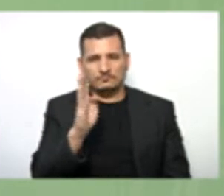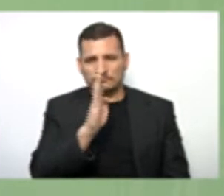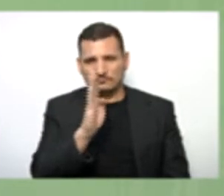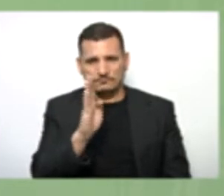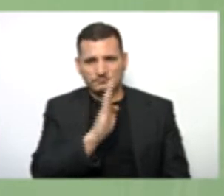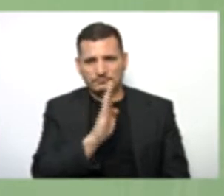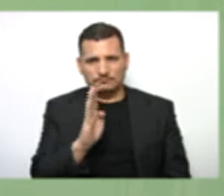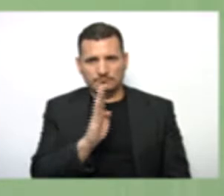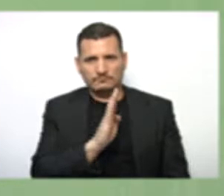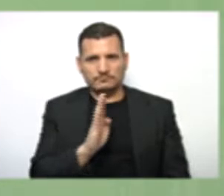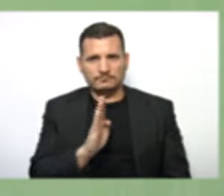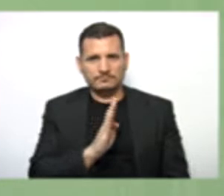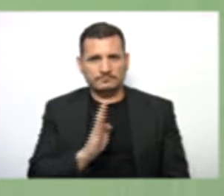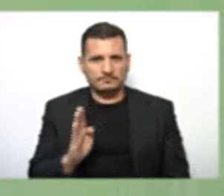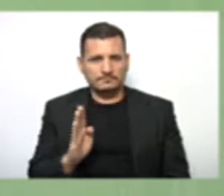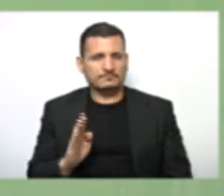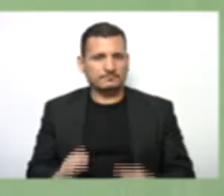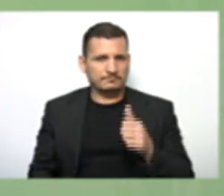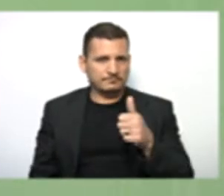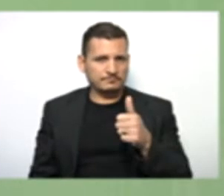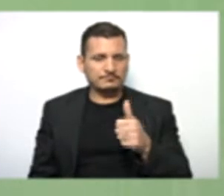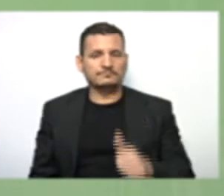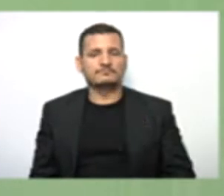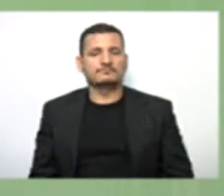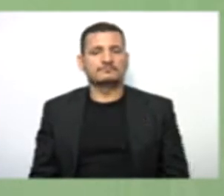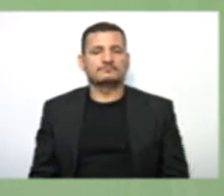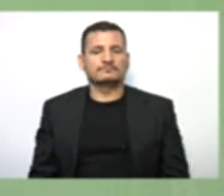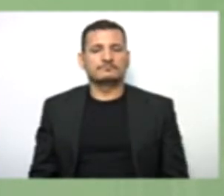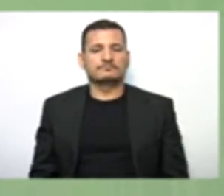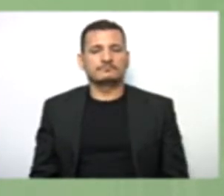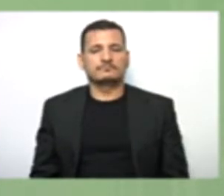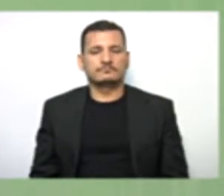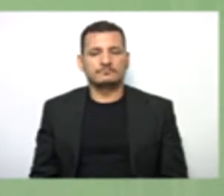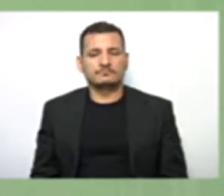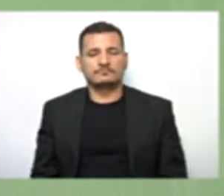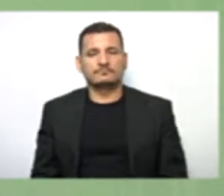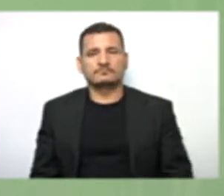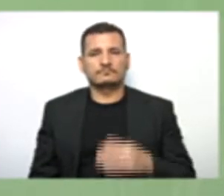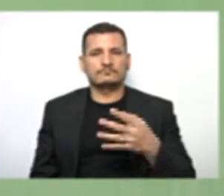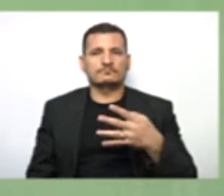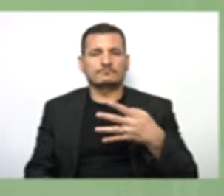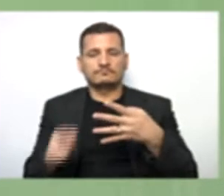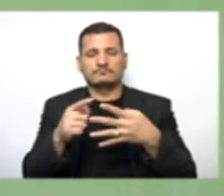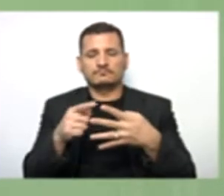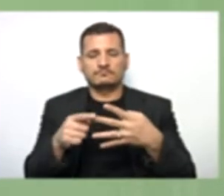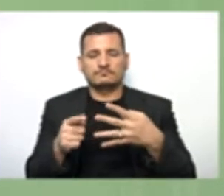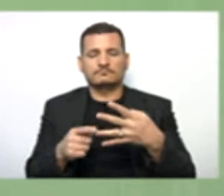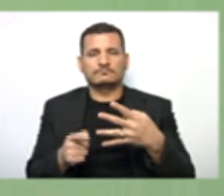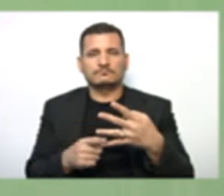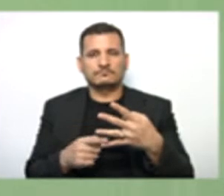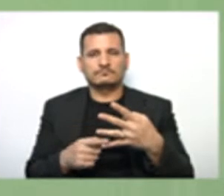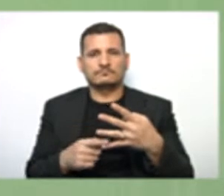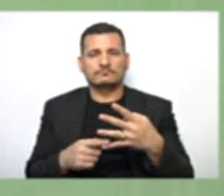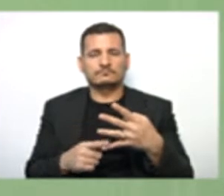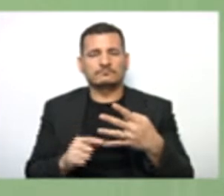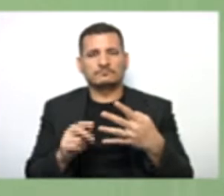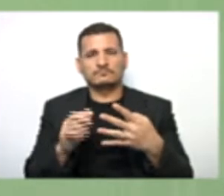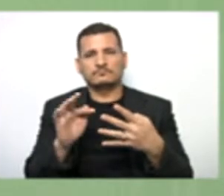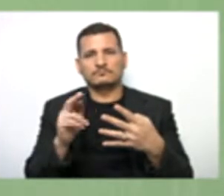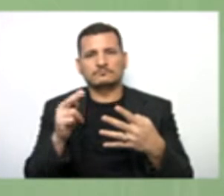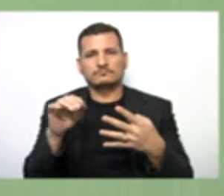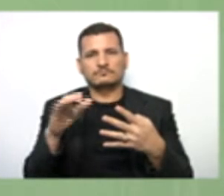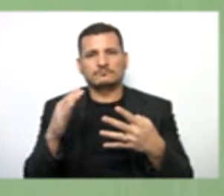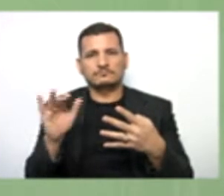Exatamente. Beleza, pessoal? Então, as 4 funções aí, são 4 funções